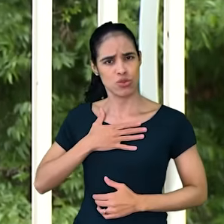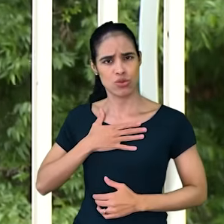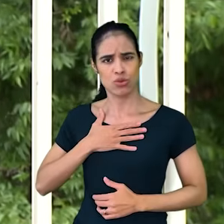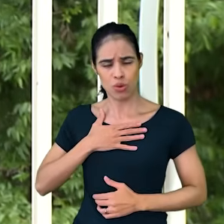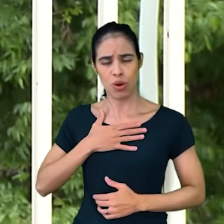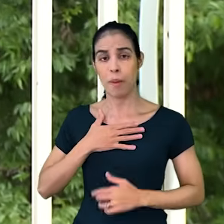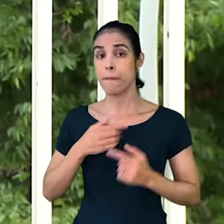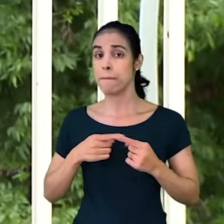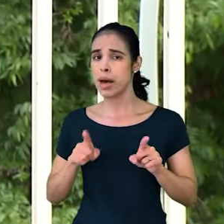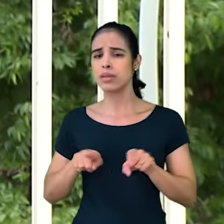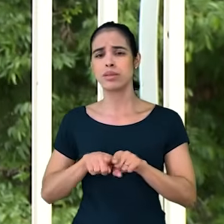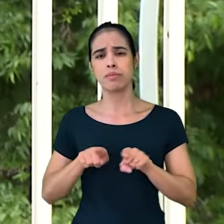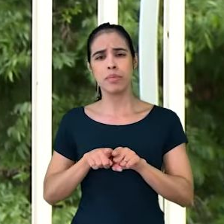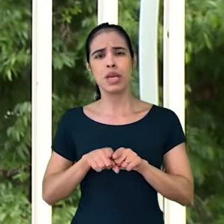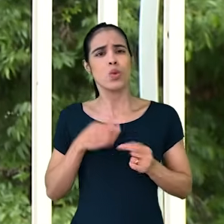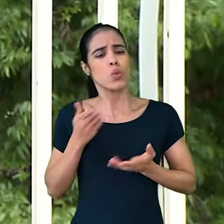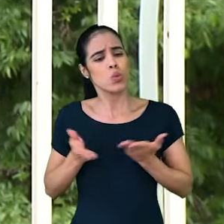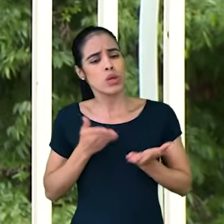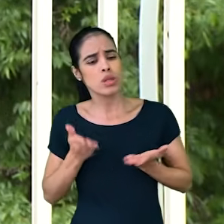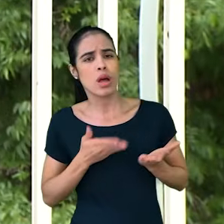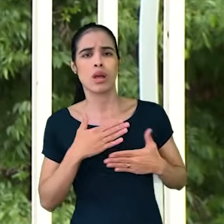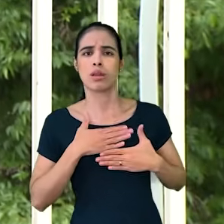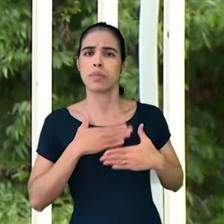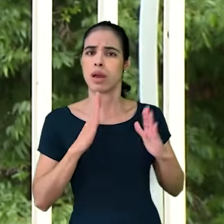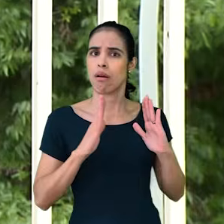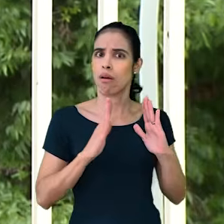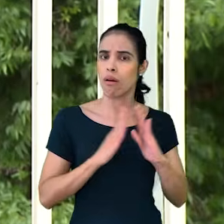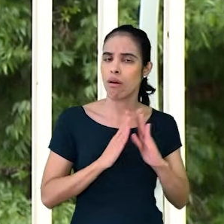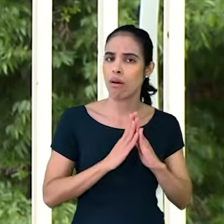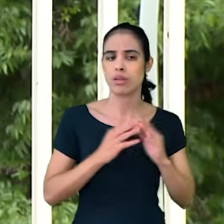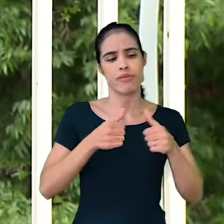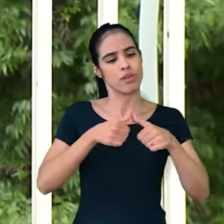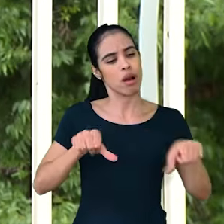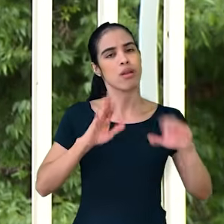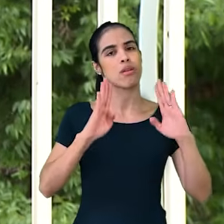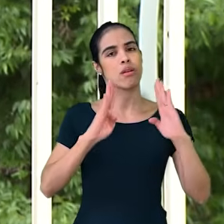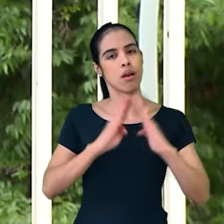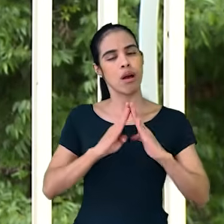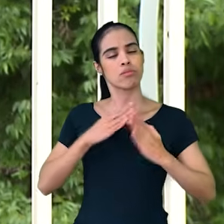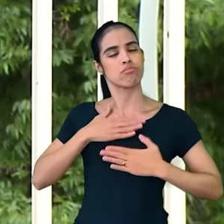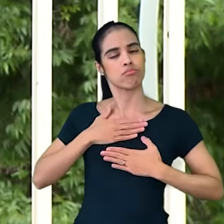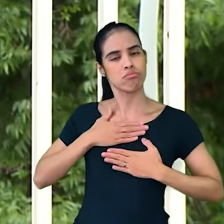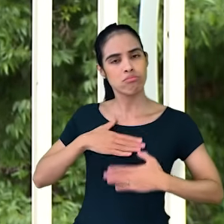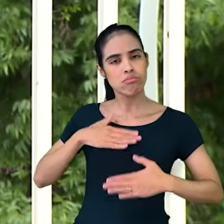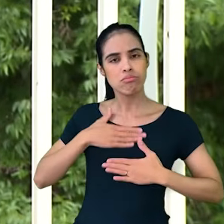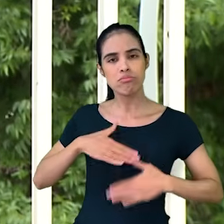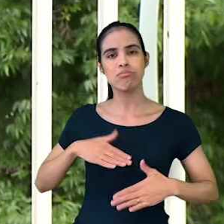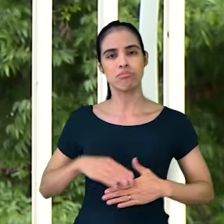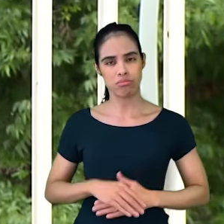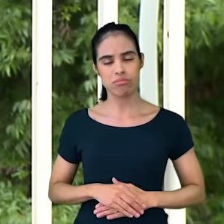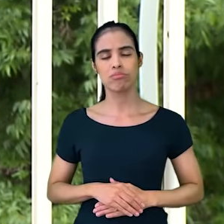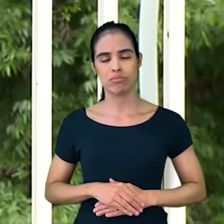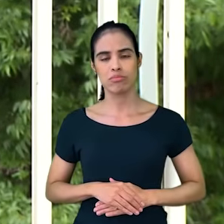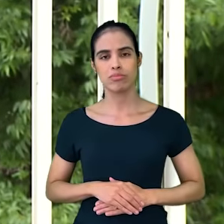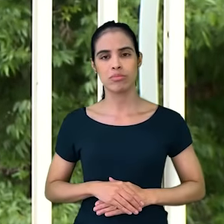nesse período de férias, cuidar das minhas coisas, da minha casa, ficar na minha casa,